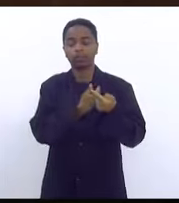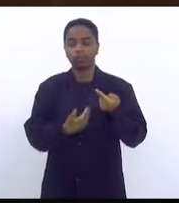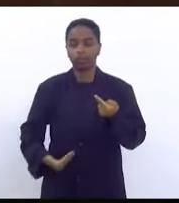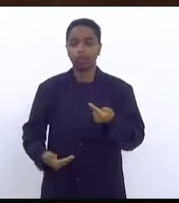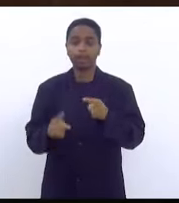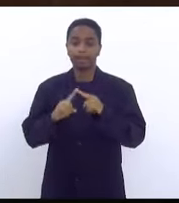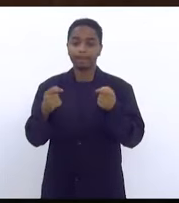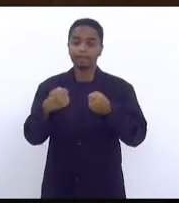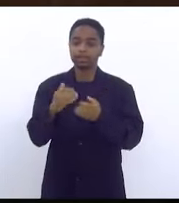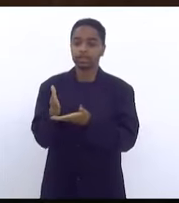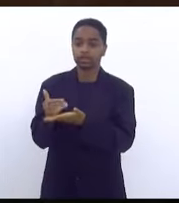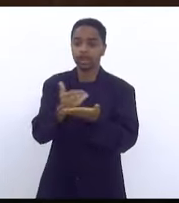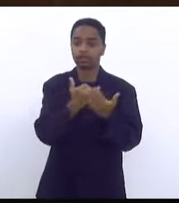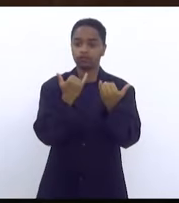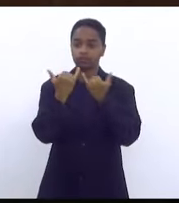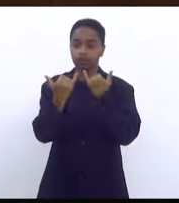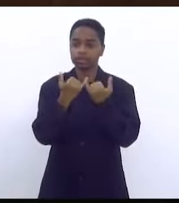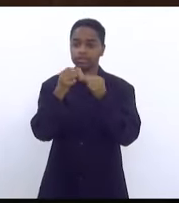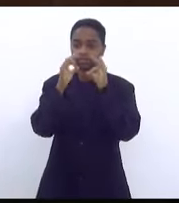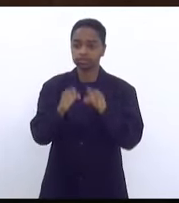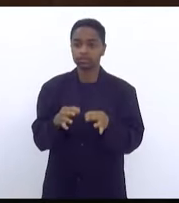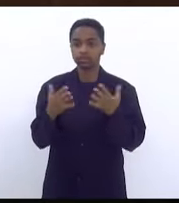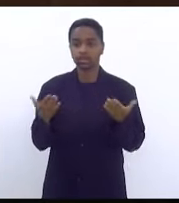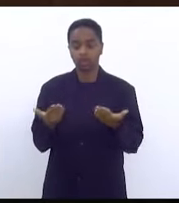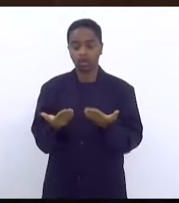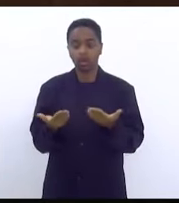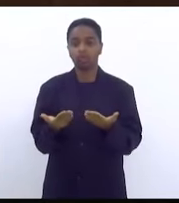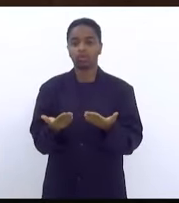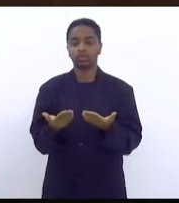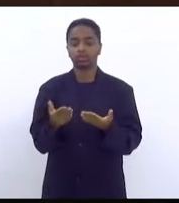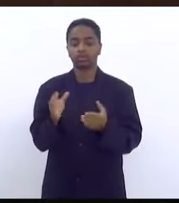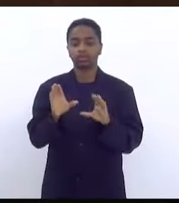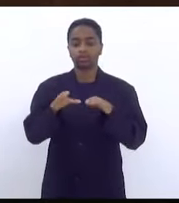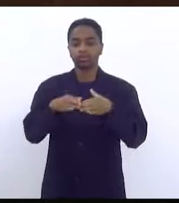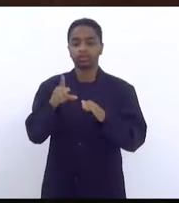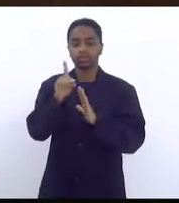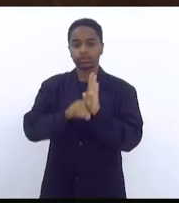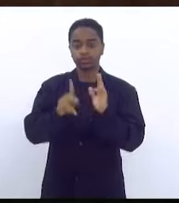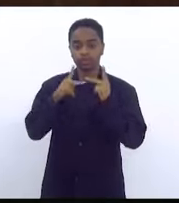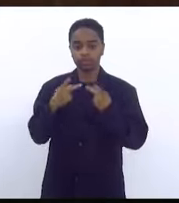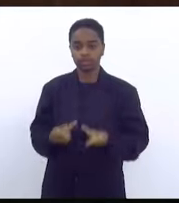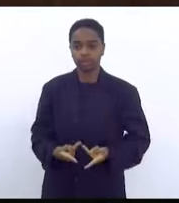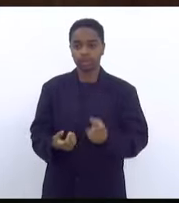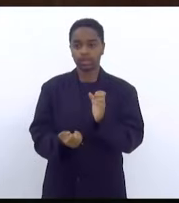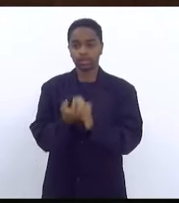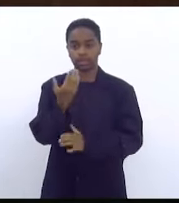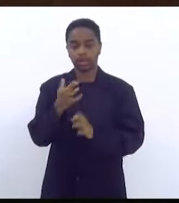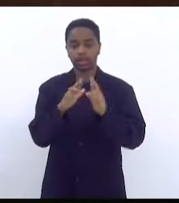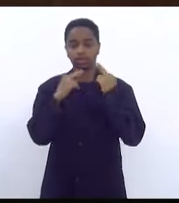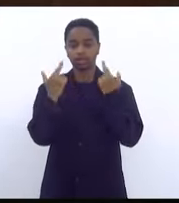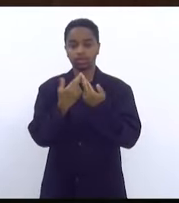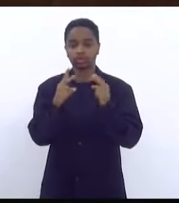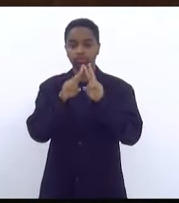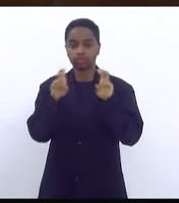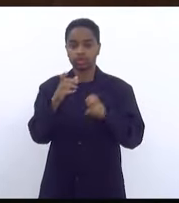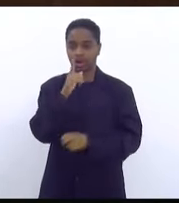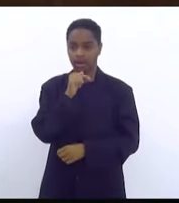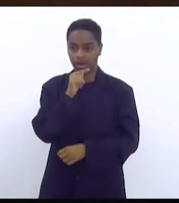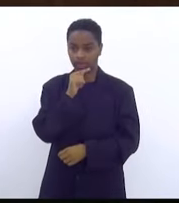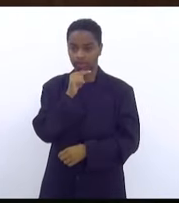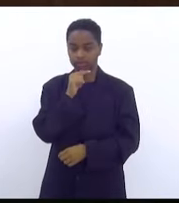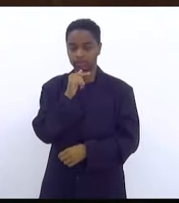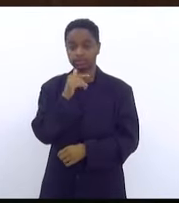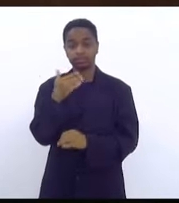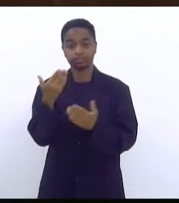informações consistentes. Então, aqui hoje mesmo, a Comissão de Direitos Humanos fez uma audiência pública sobre o tema da água.